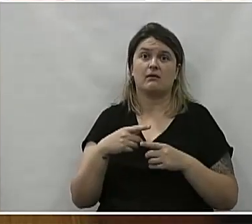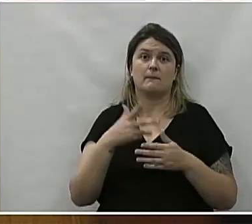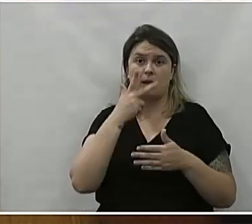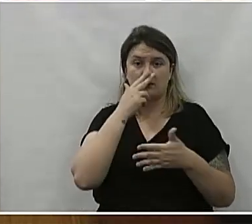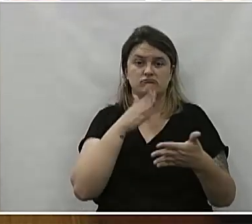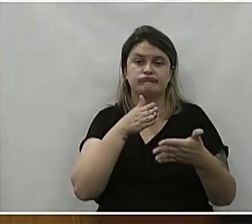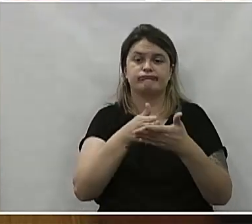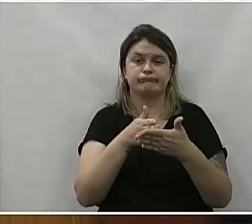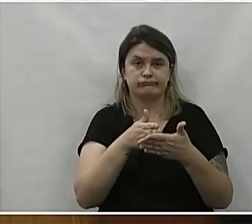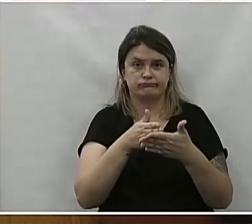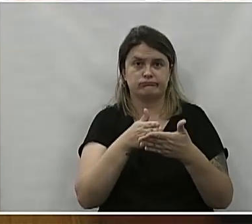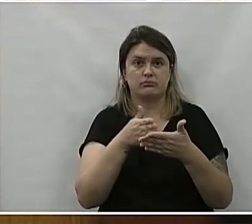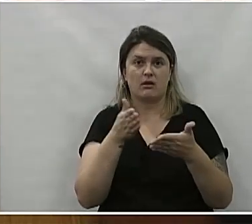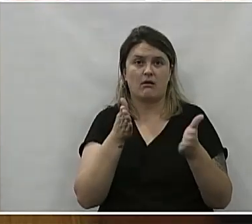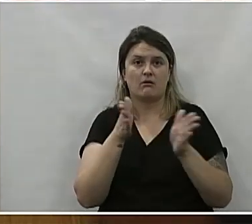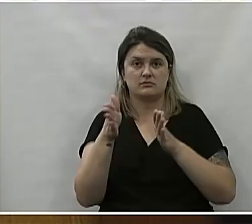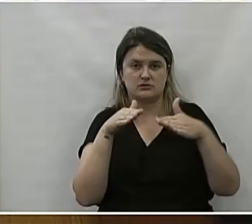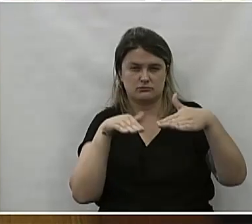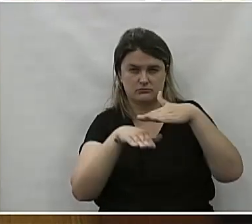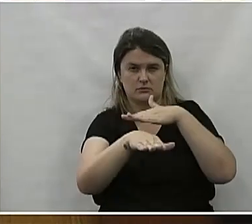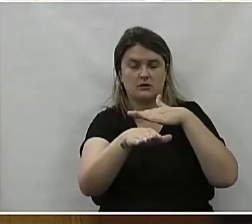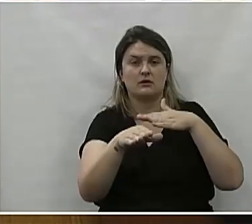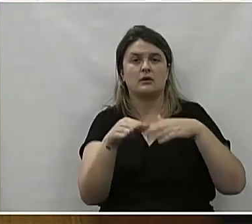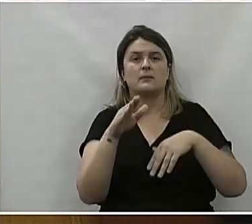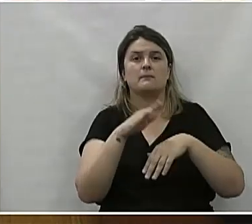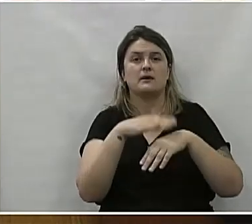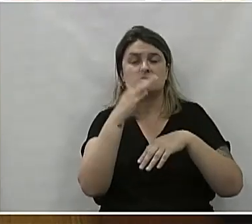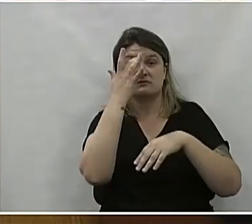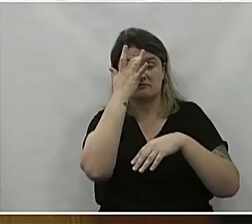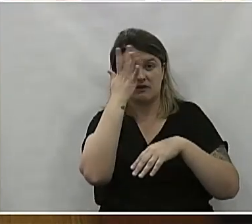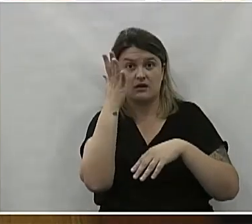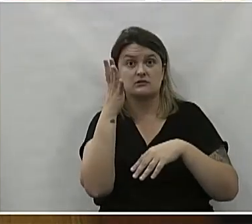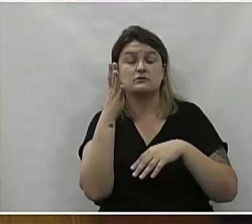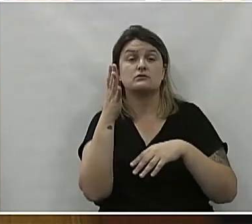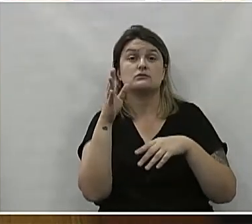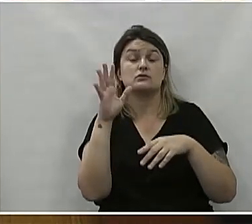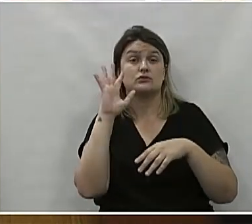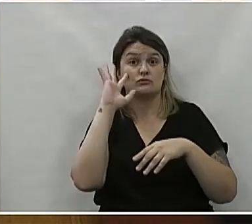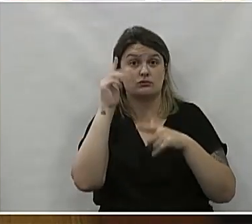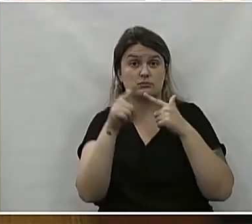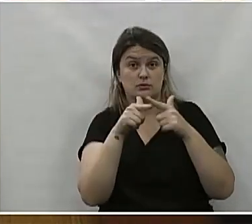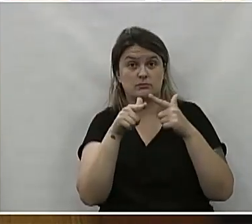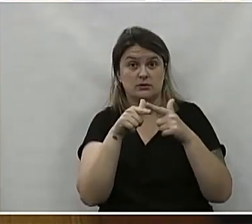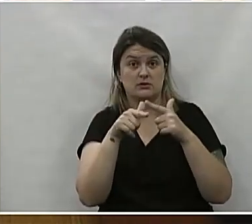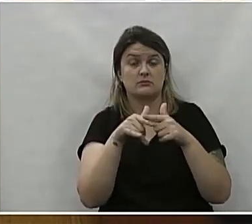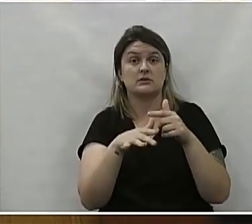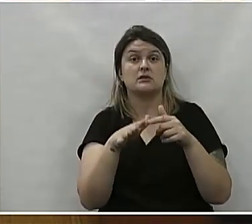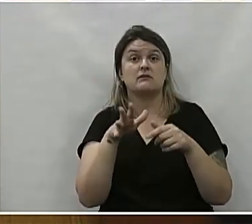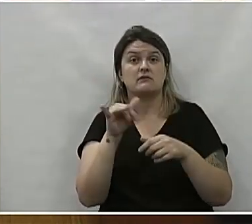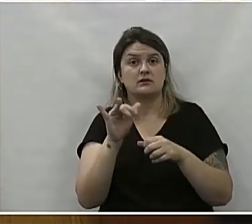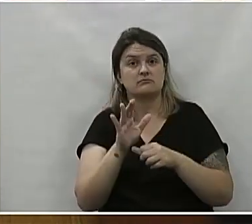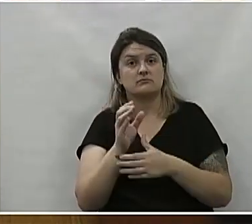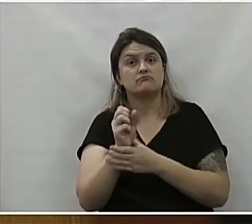garagem Essa medida não apenas facilitará a mobilidade dos moradores Mas também contribuirá para a segurança e fluidez do tráfego na via